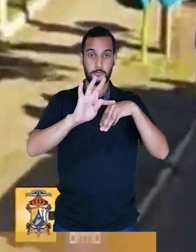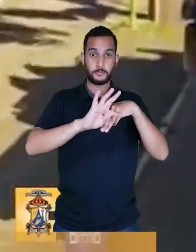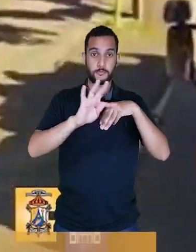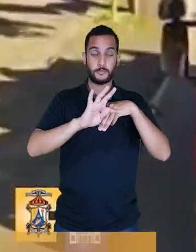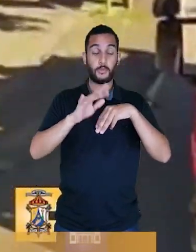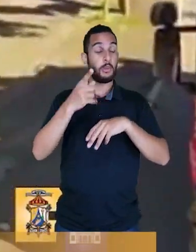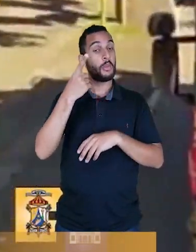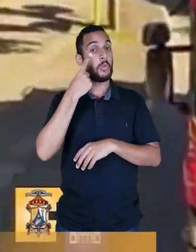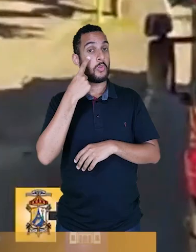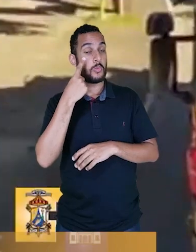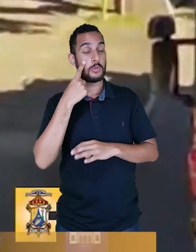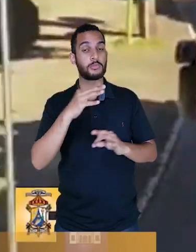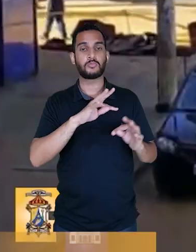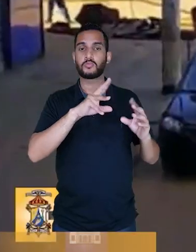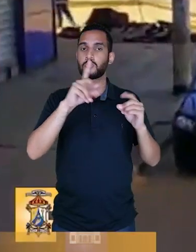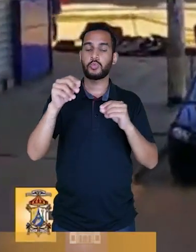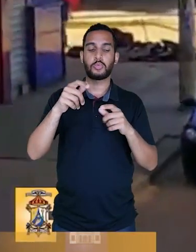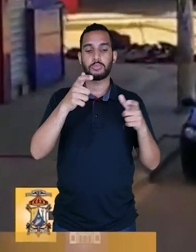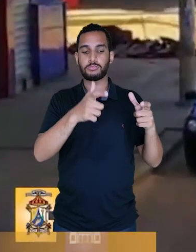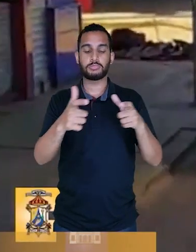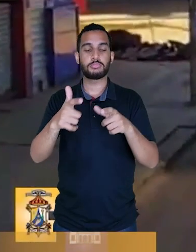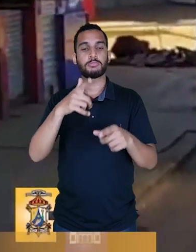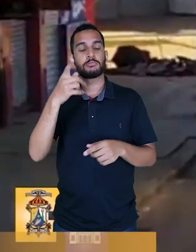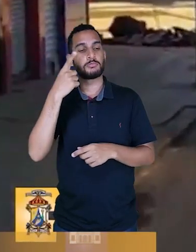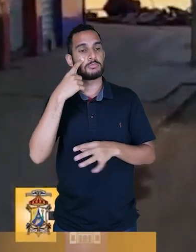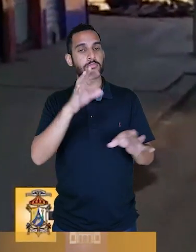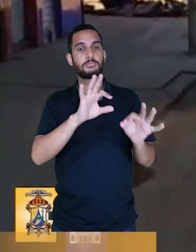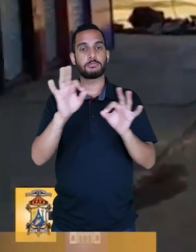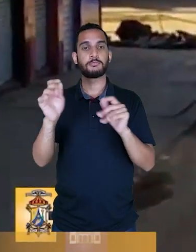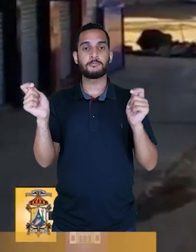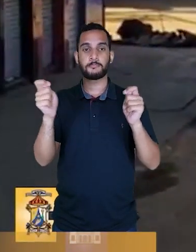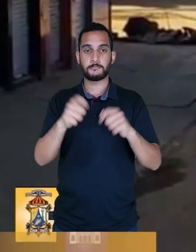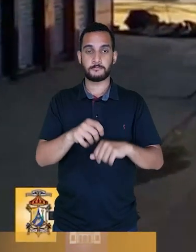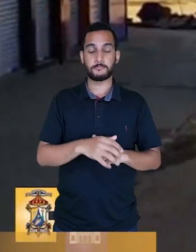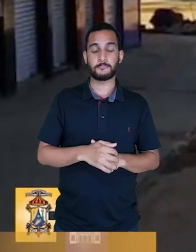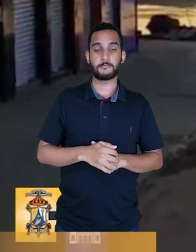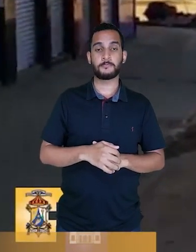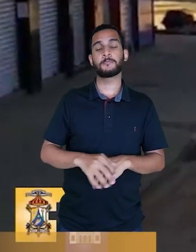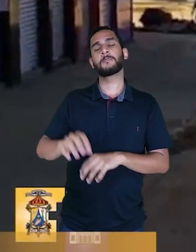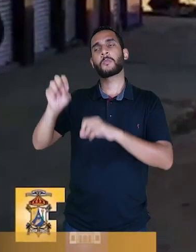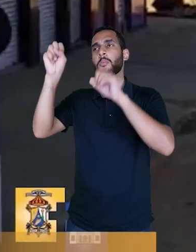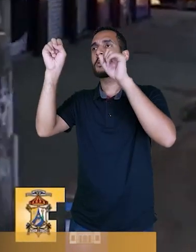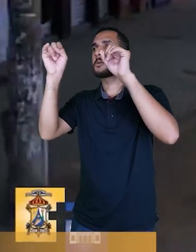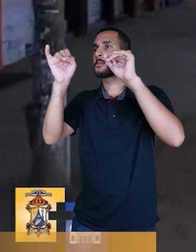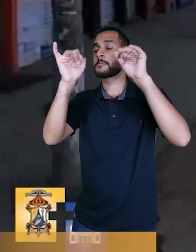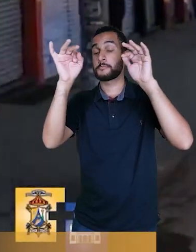e acompanhe todo o trajeto. Nos abençoar.